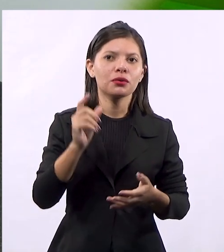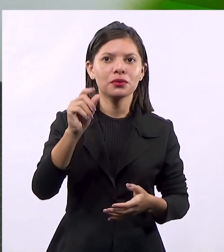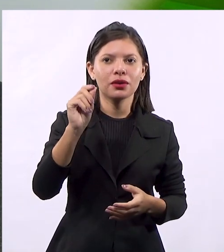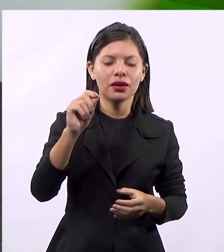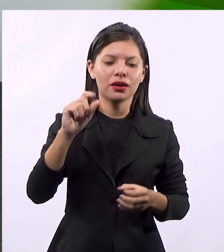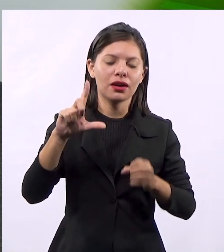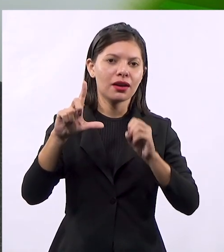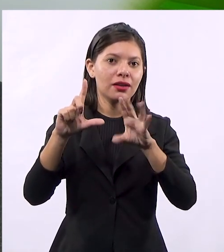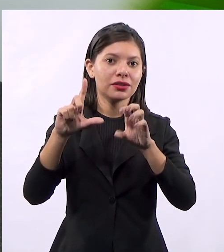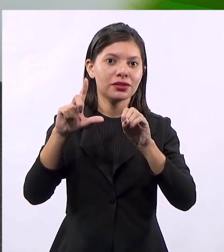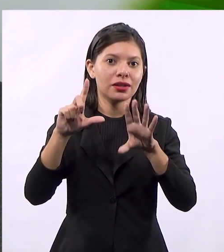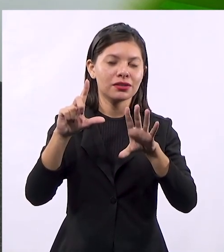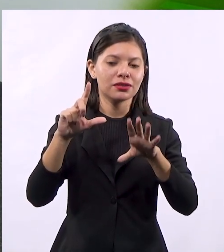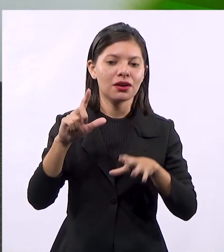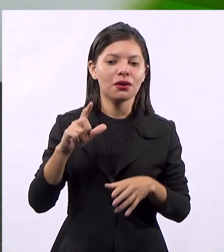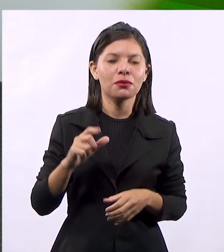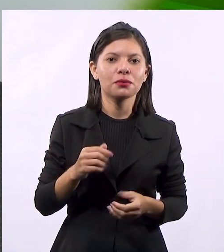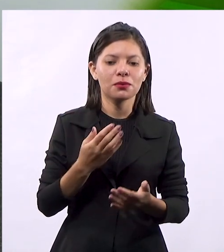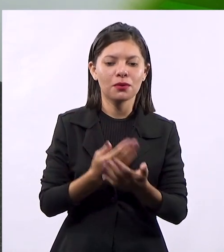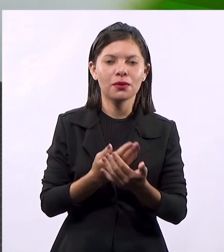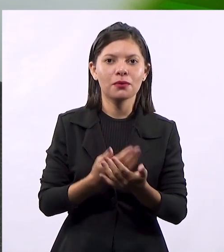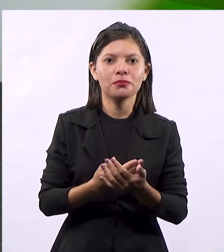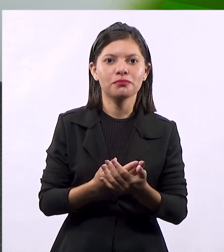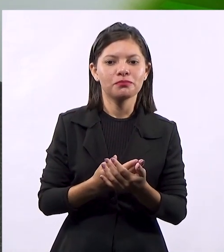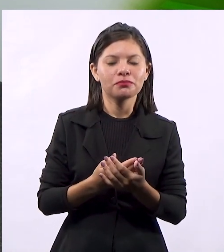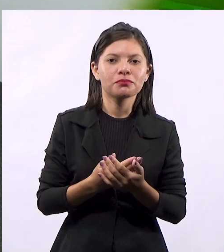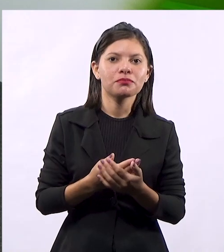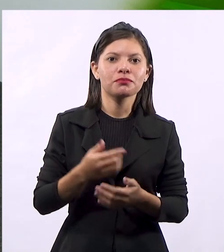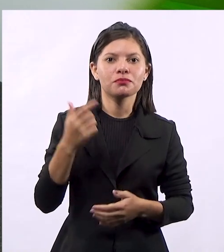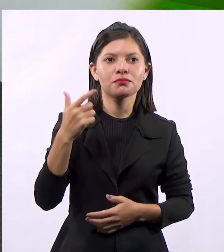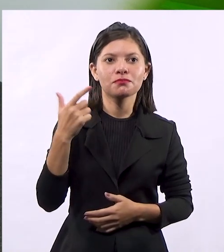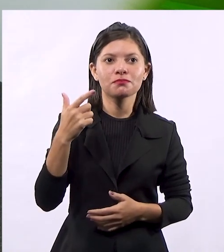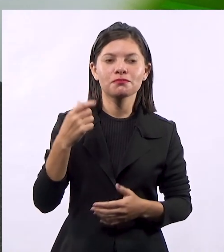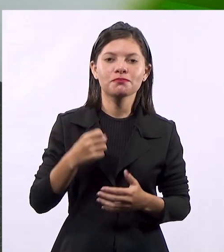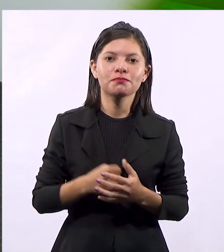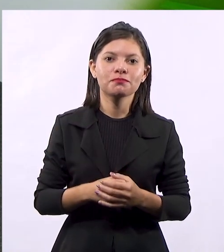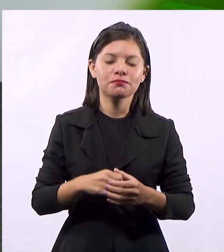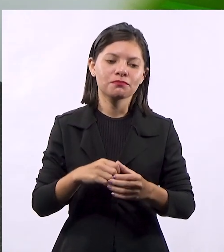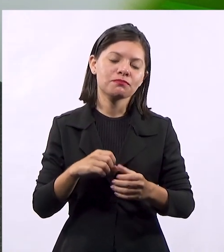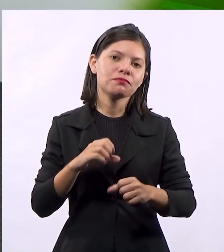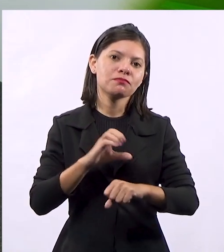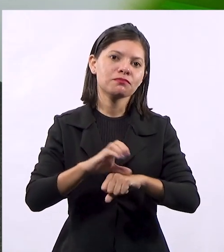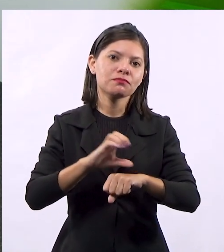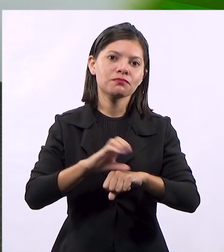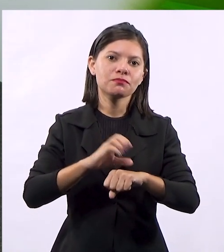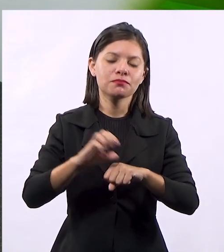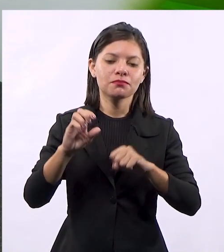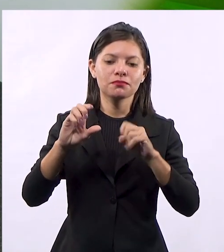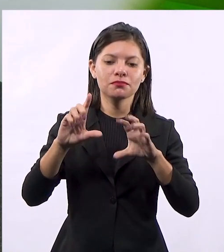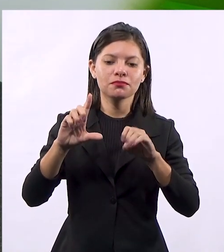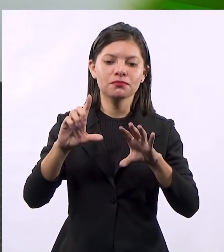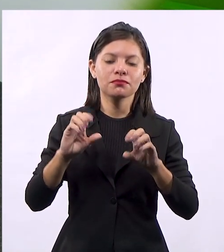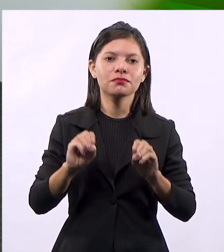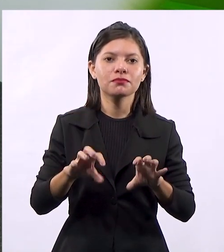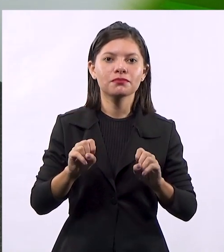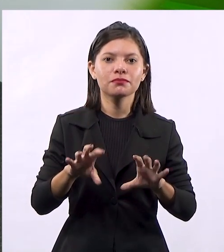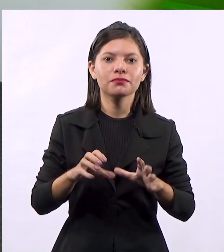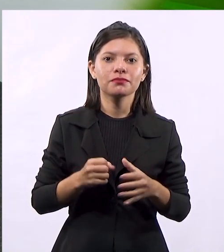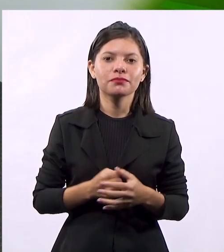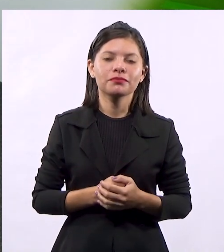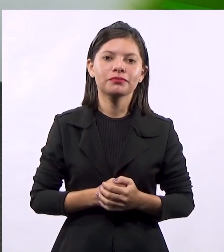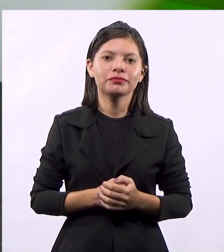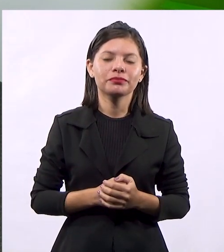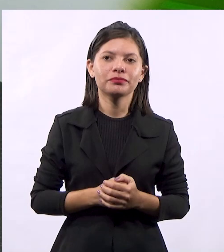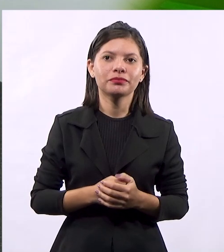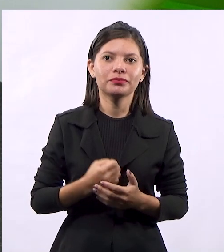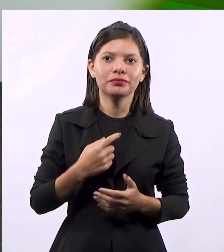Porto Velho, Zona Norte. Você está no curso de Licenciatura em Pedagogia EAD. E nesse episódio